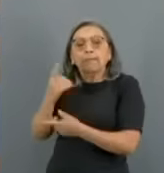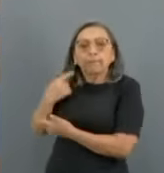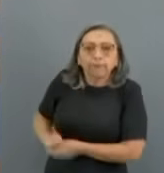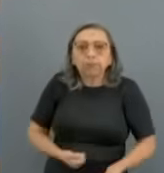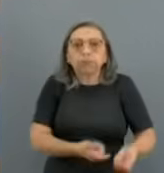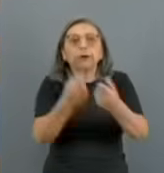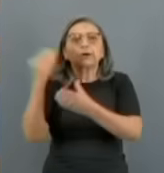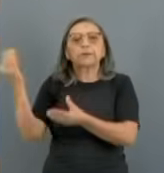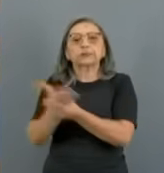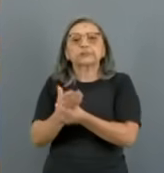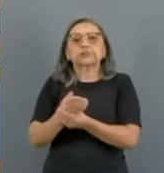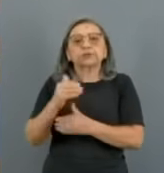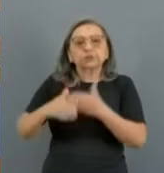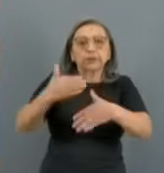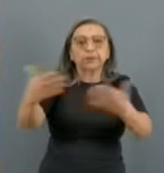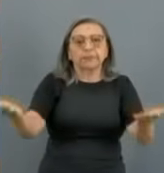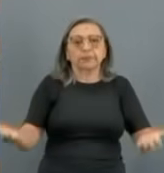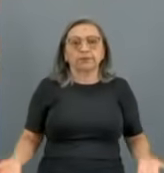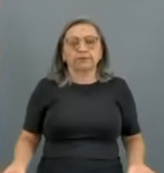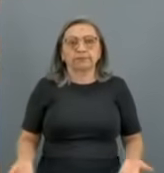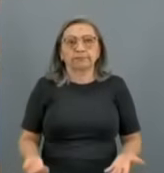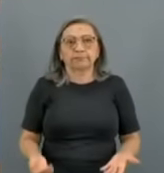para os processos em curso.